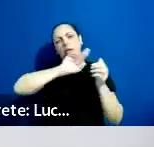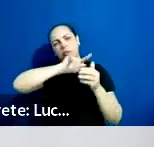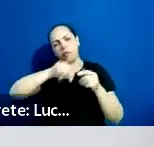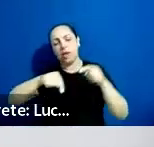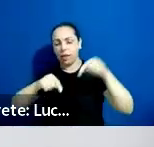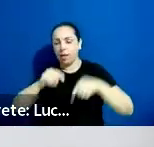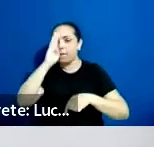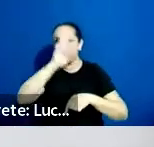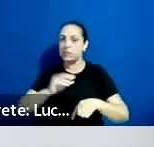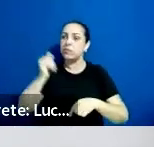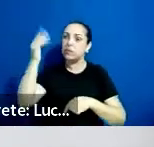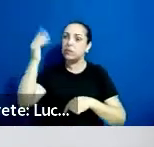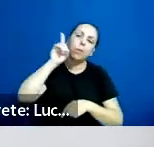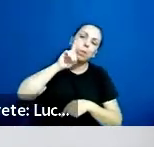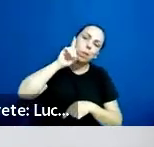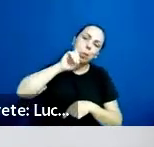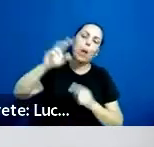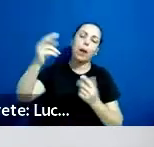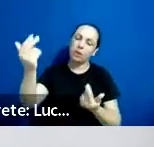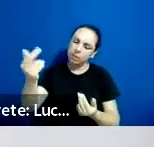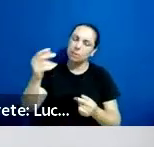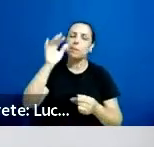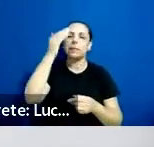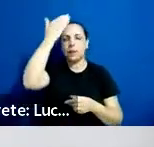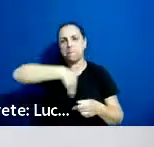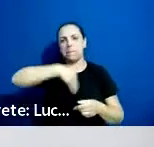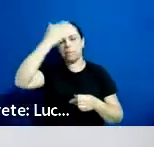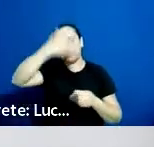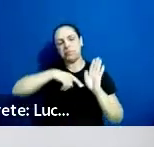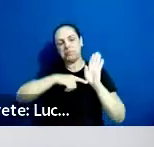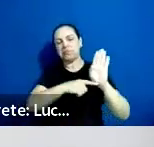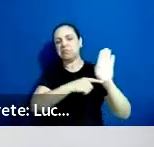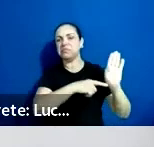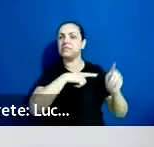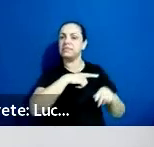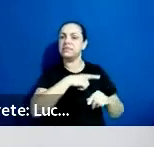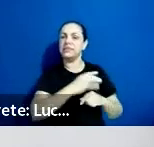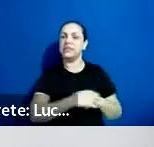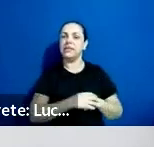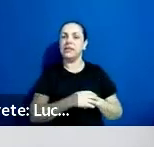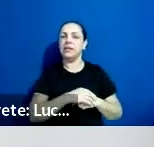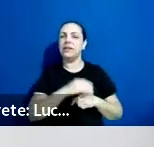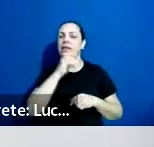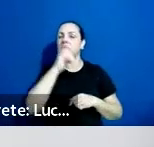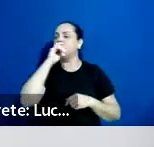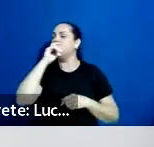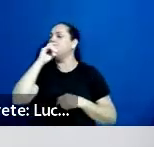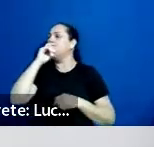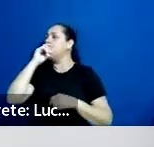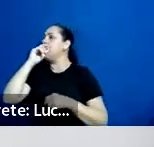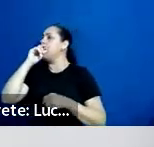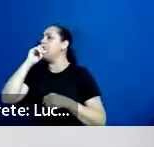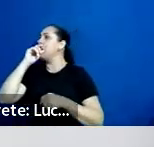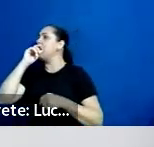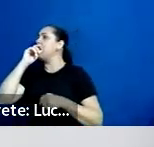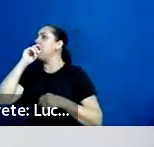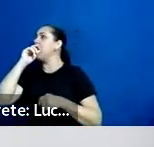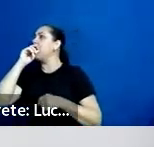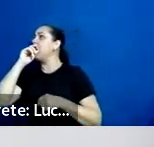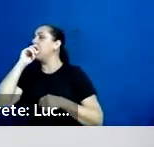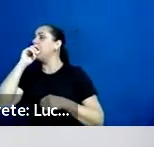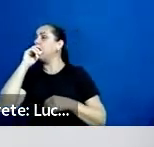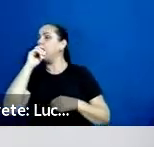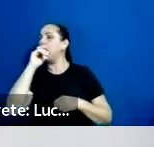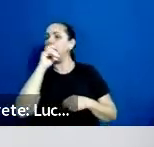exterior. E aqui a gente vai revisar, então, quais os efeitos da água magnetizada no nosso organismo. Alcalinização do sangue,